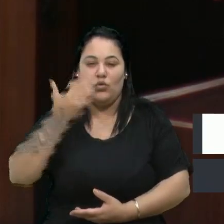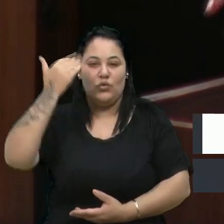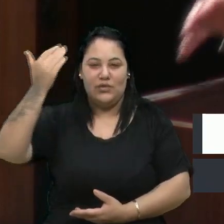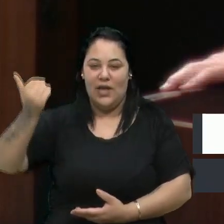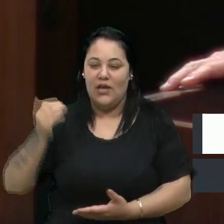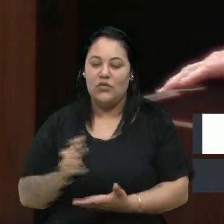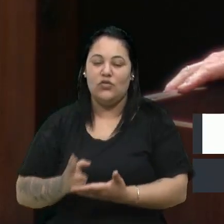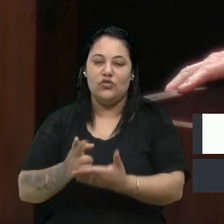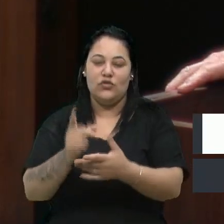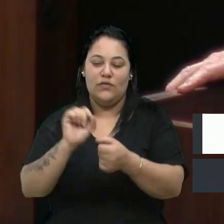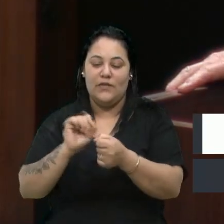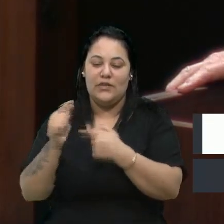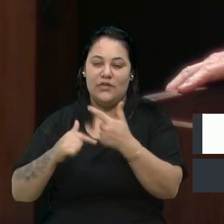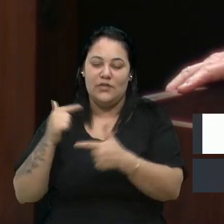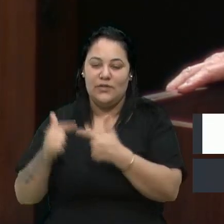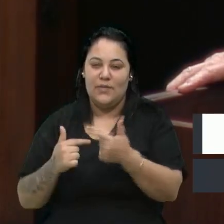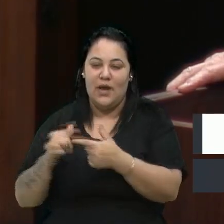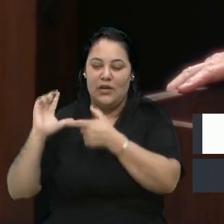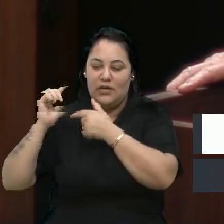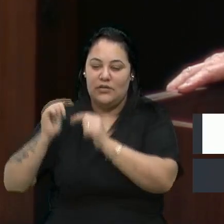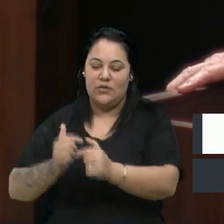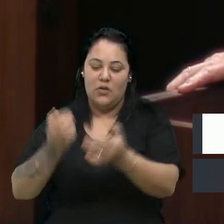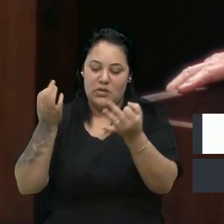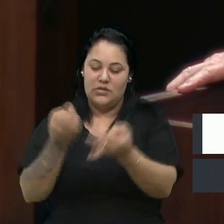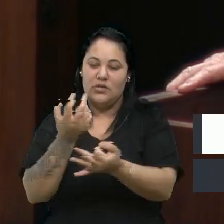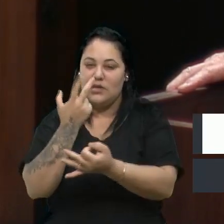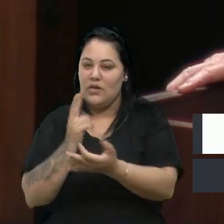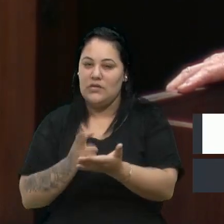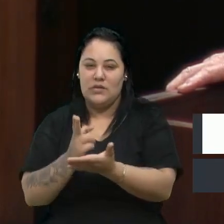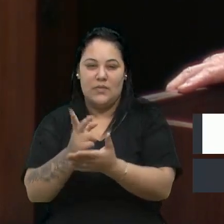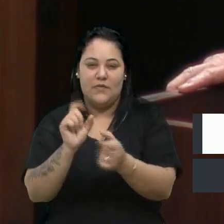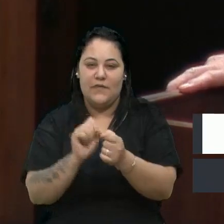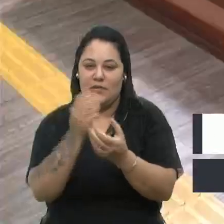fazendo o tradicionalismo com excelência, como sempre fez. Era isso, meu muito obrigado. Obrigado.